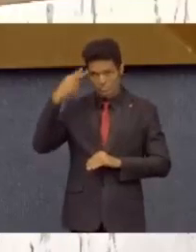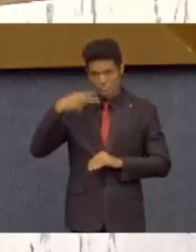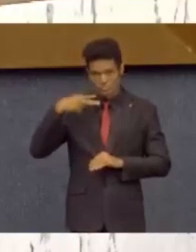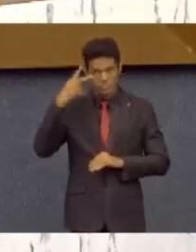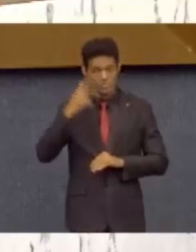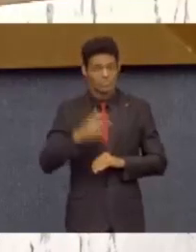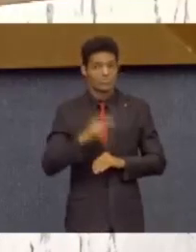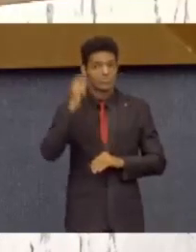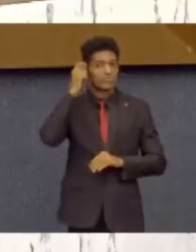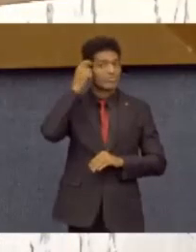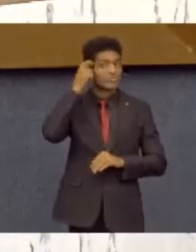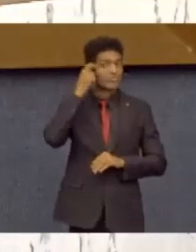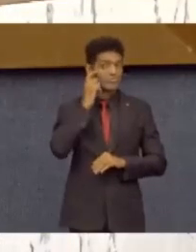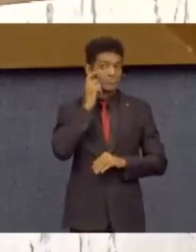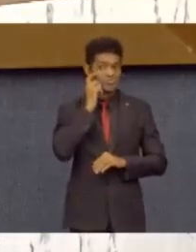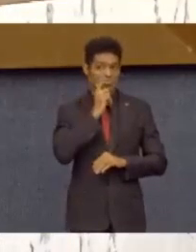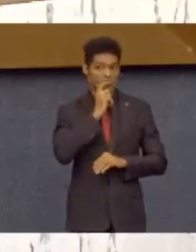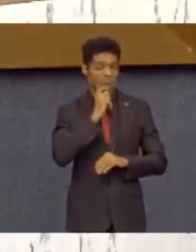de Azevedo.